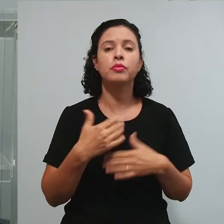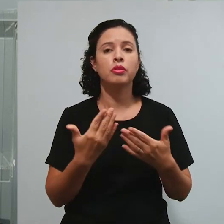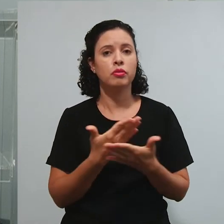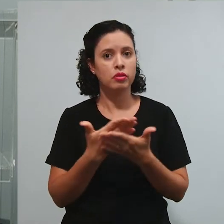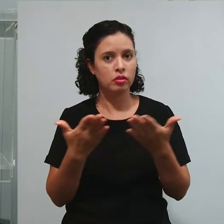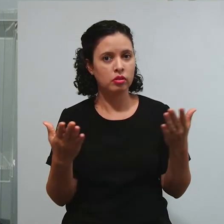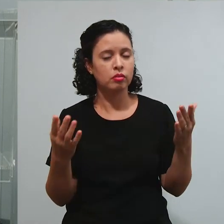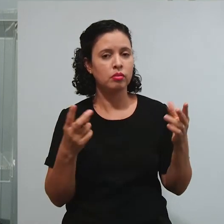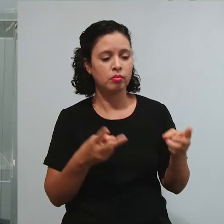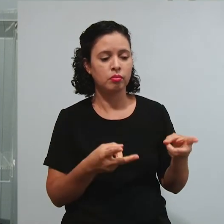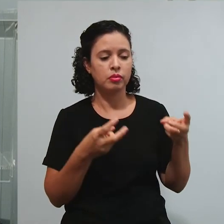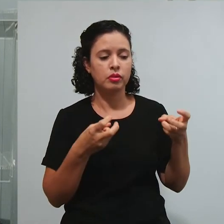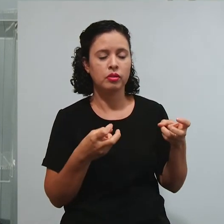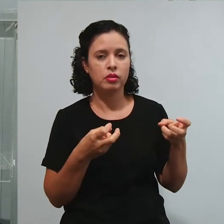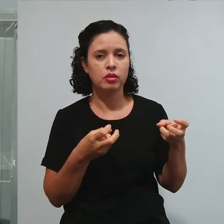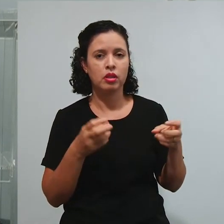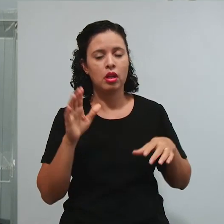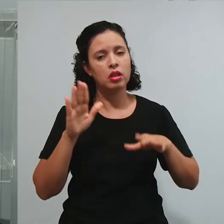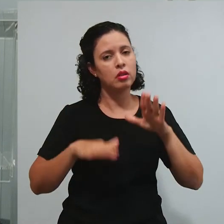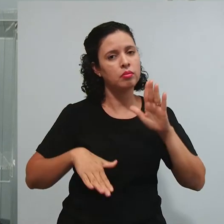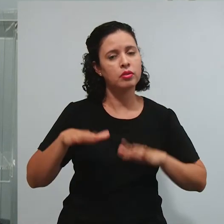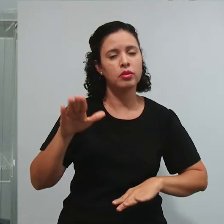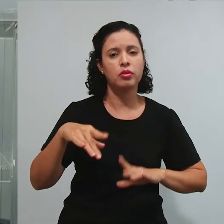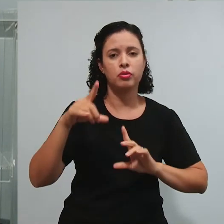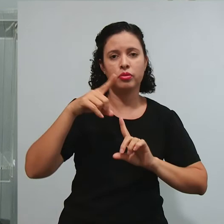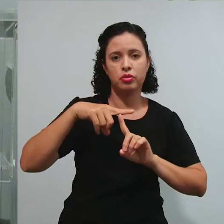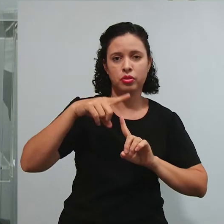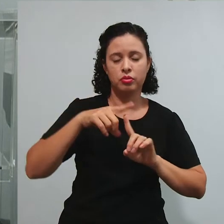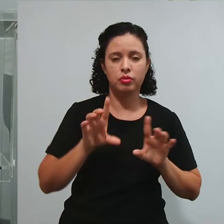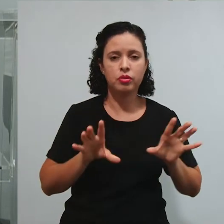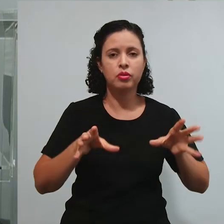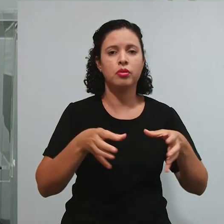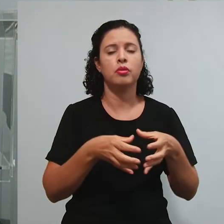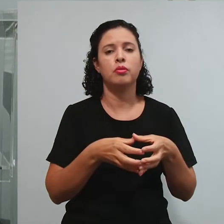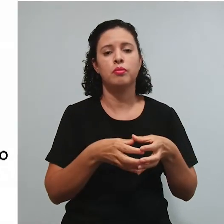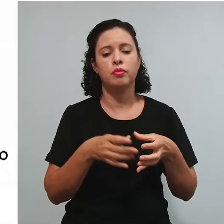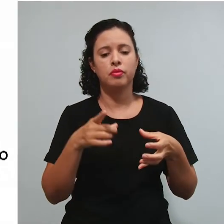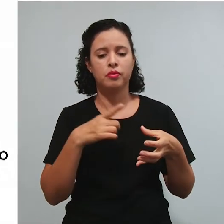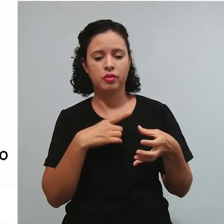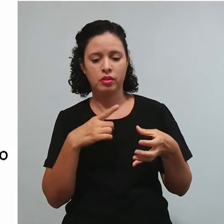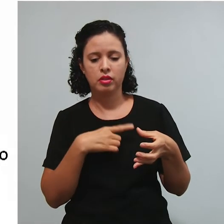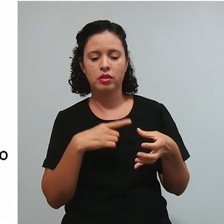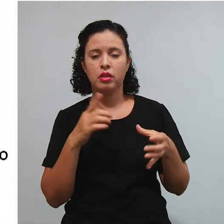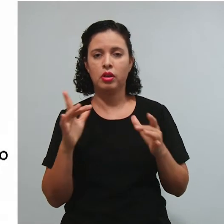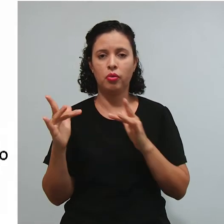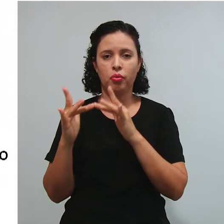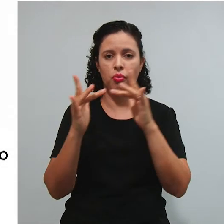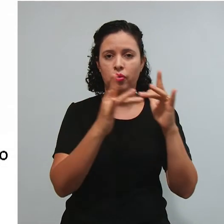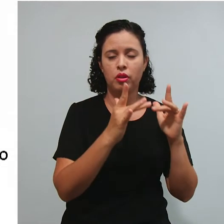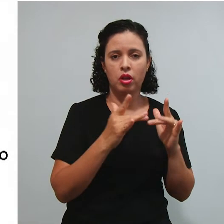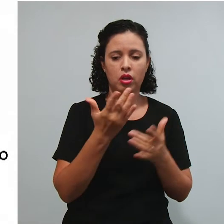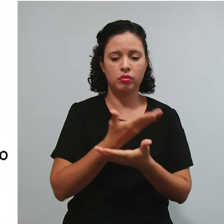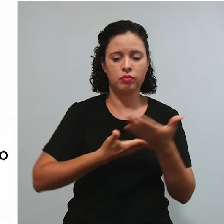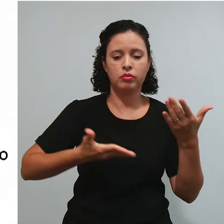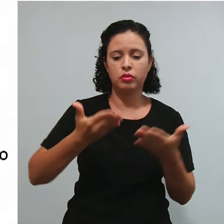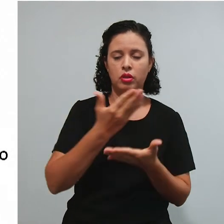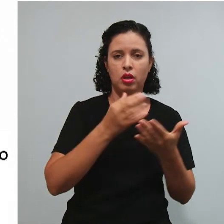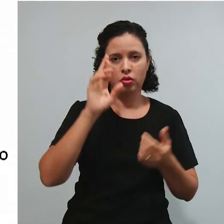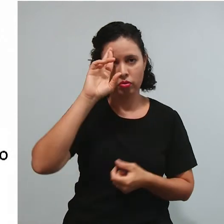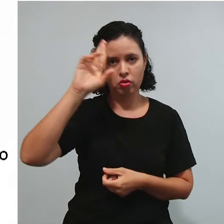vocês podem ver também, dependendo do tipo de equipe, vai haver uma interação de